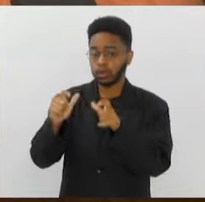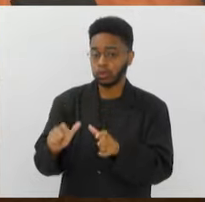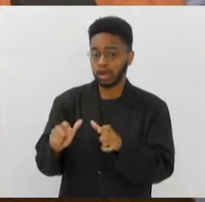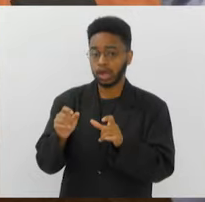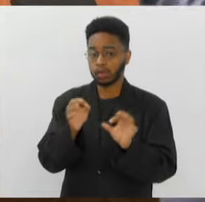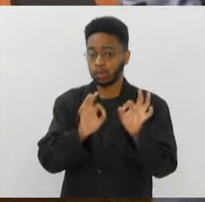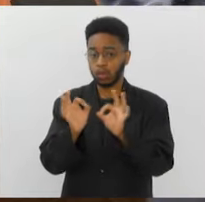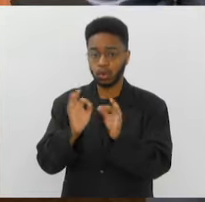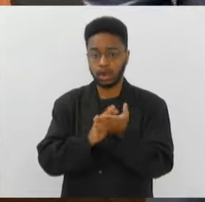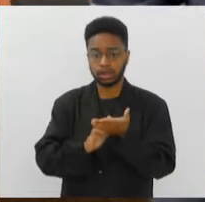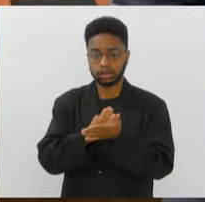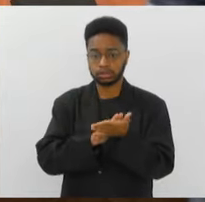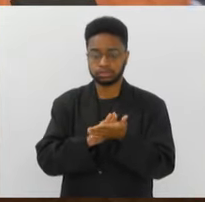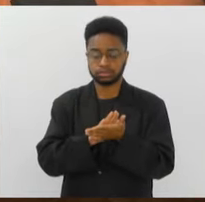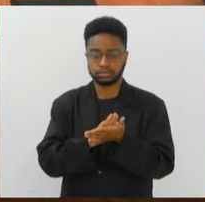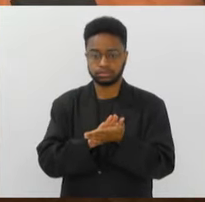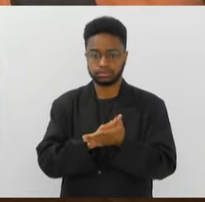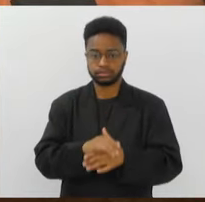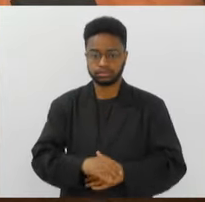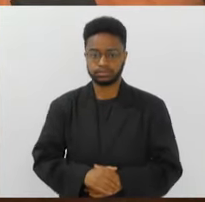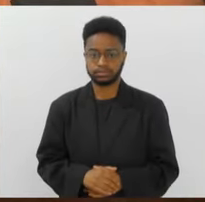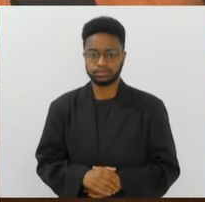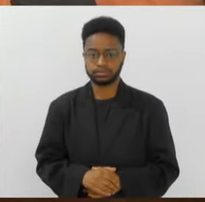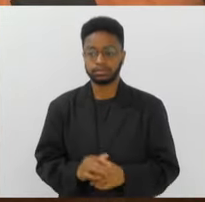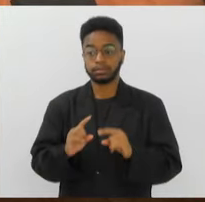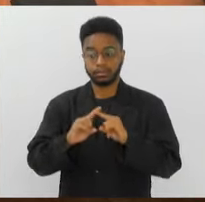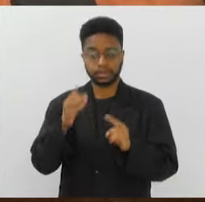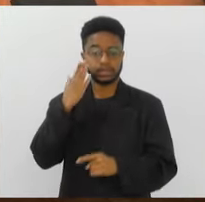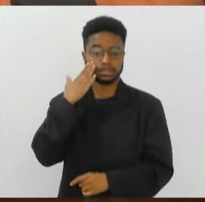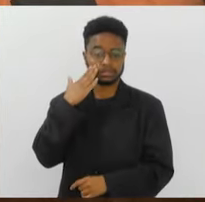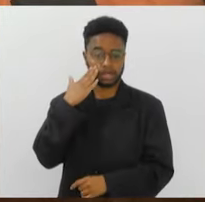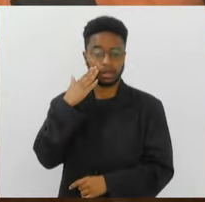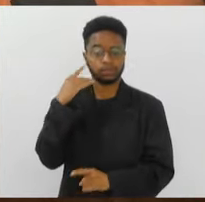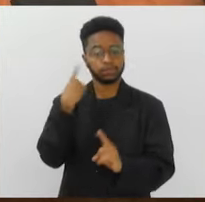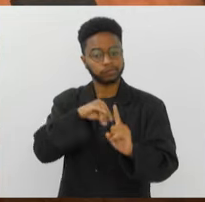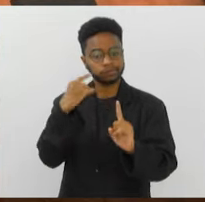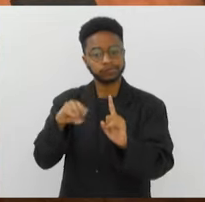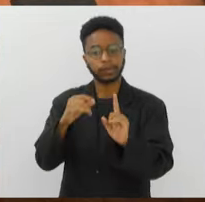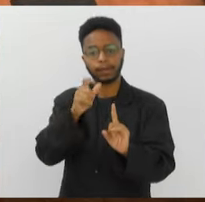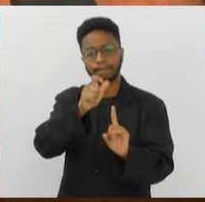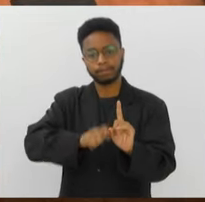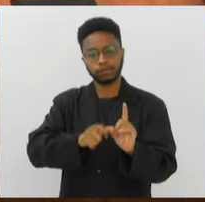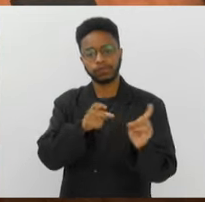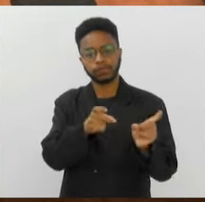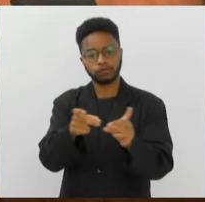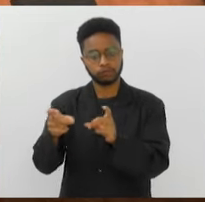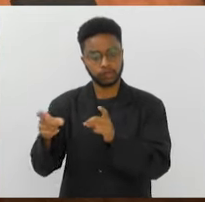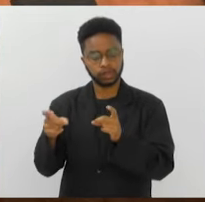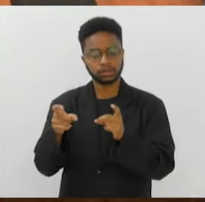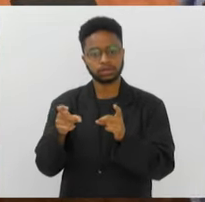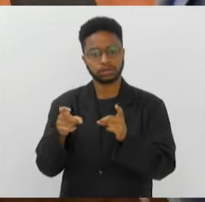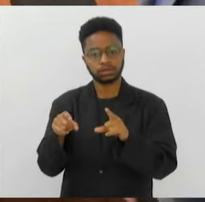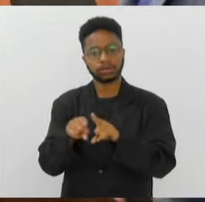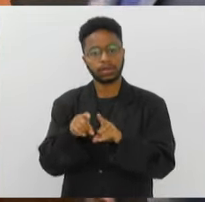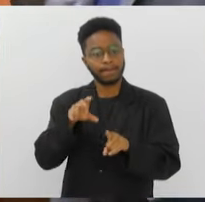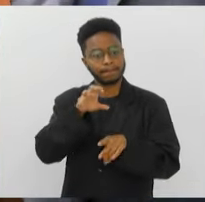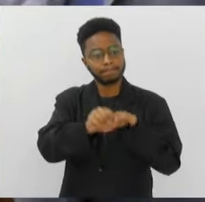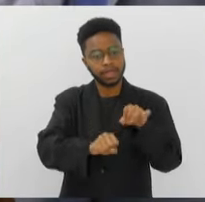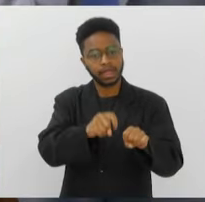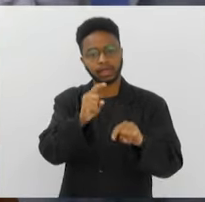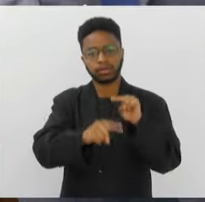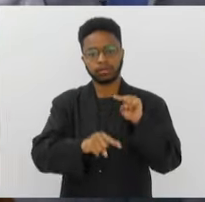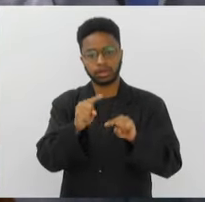ordenam um espaço para um ambulante trabalhar. Mas sabem sim, agredir os ambulantes, os vendedores, tomar as